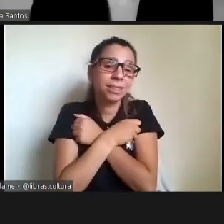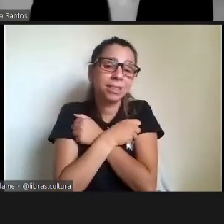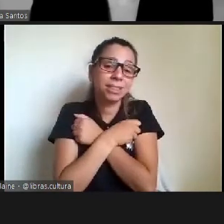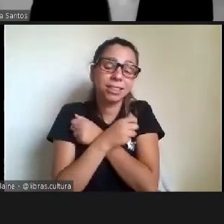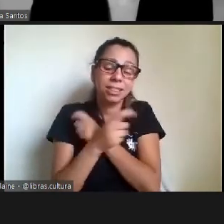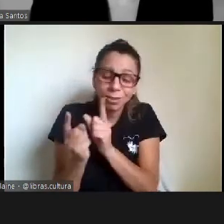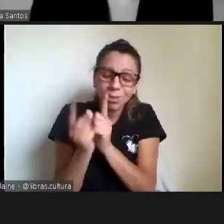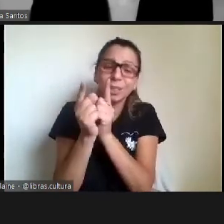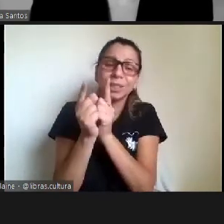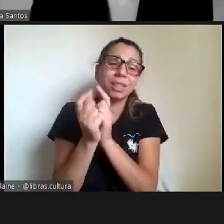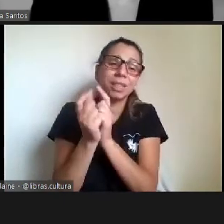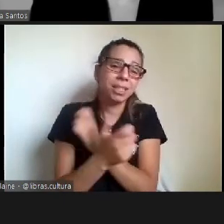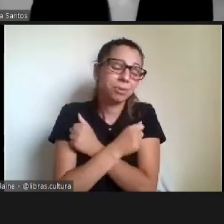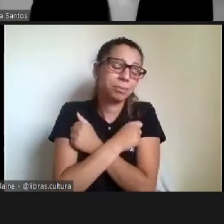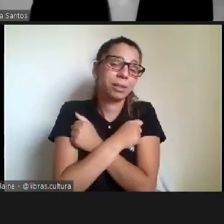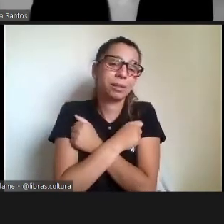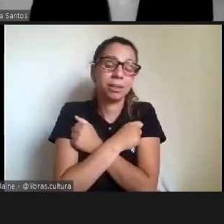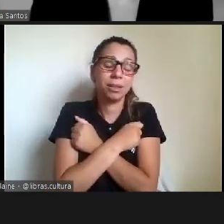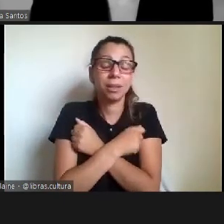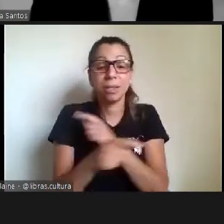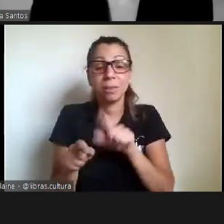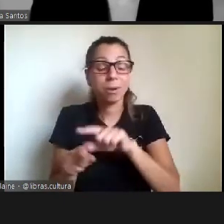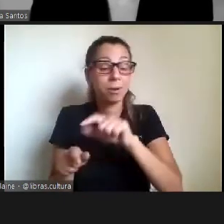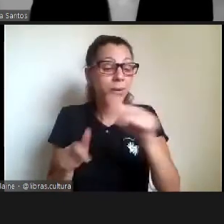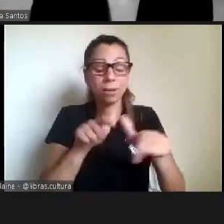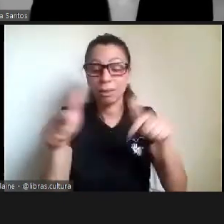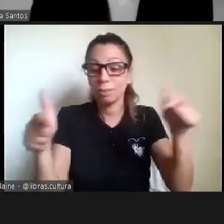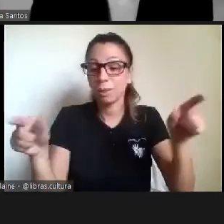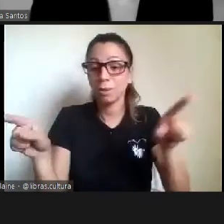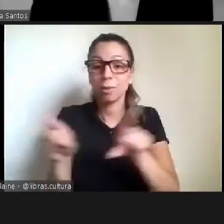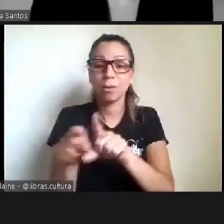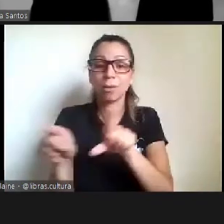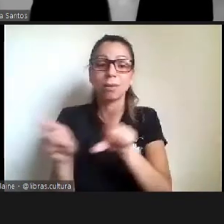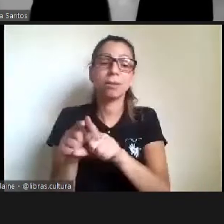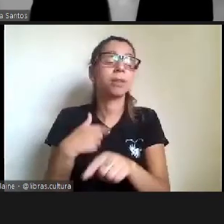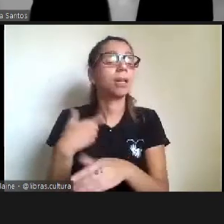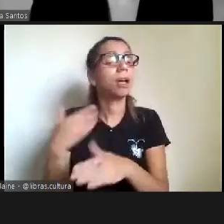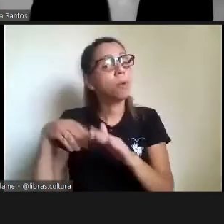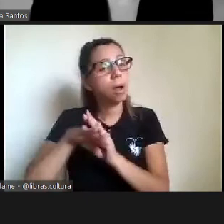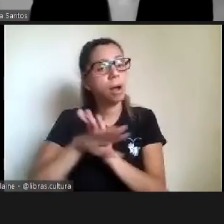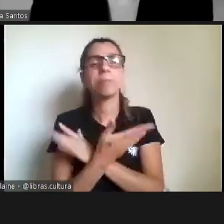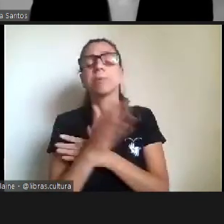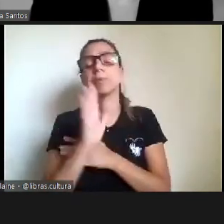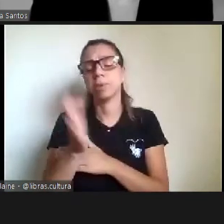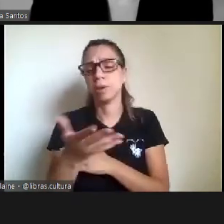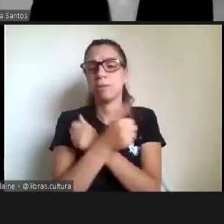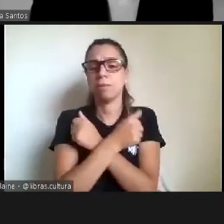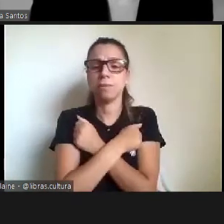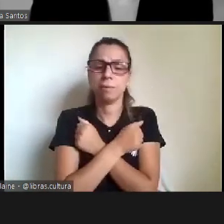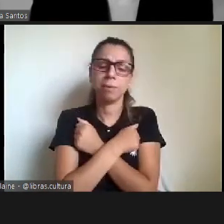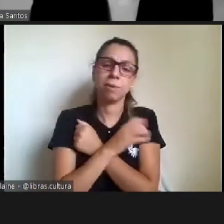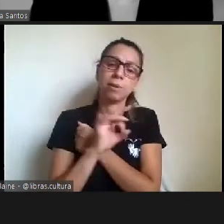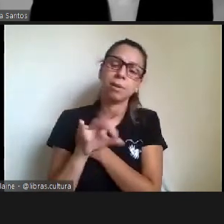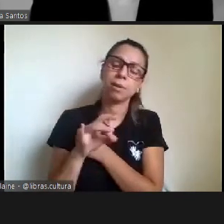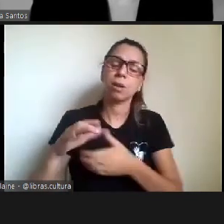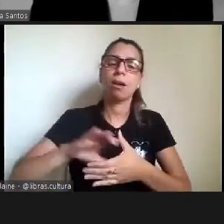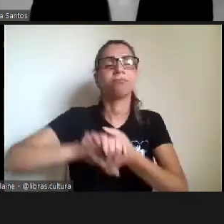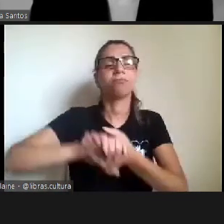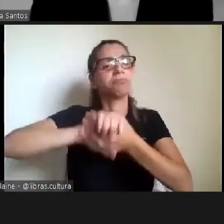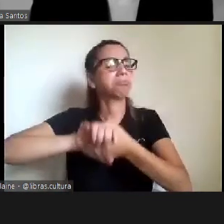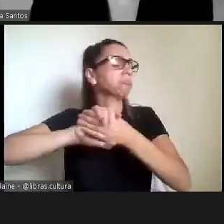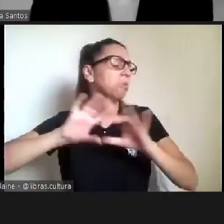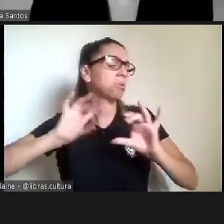pessoas também, porque são pessoas que antes nem tinham esse hábito, né, de abraçar. O máximo era um aperto de mão, assim,